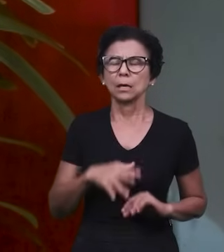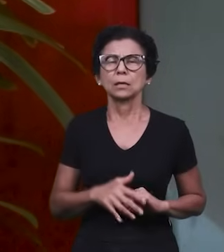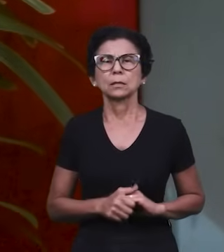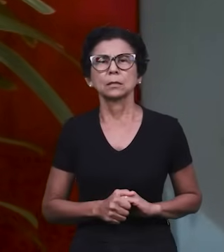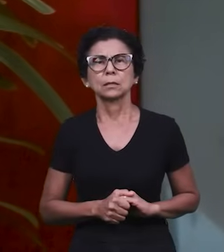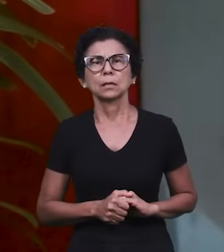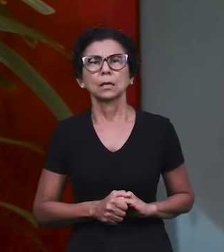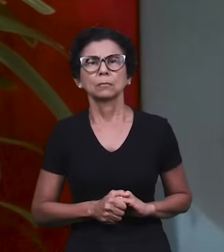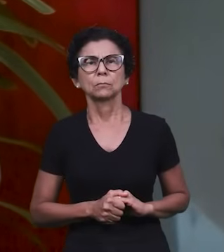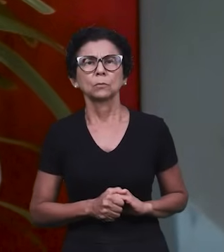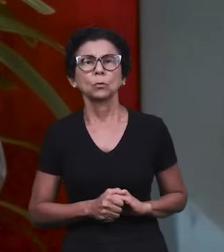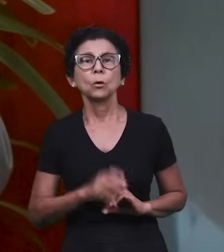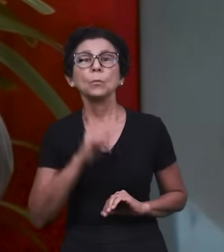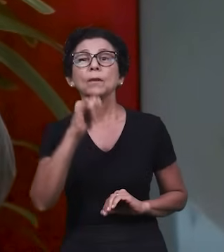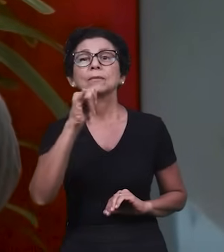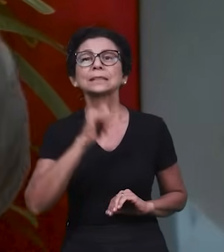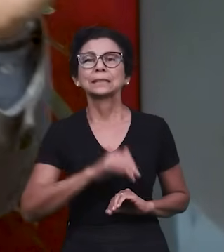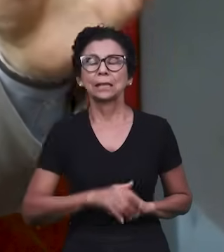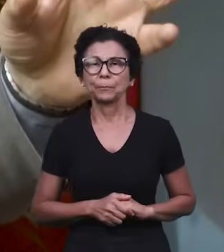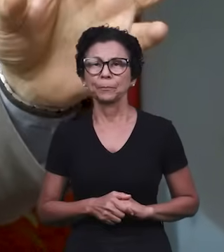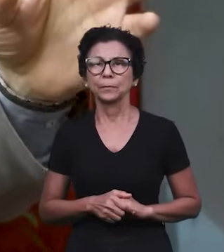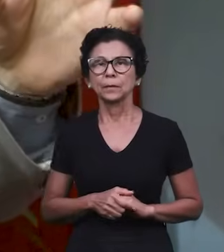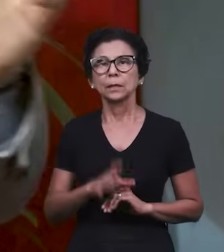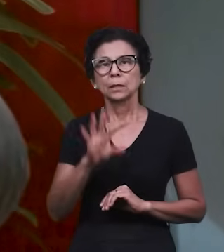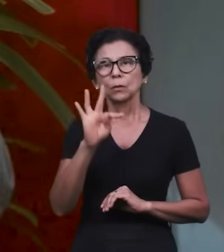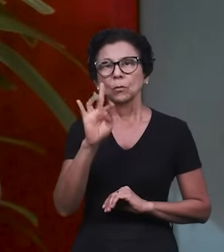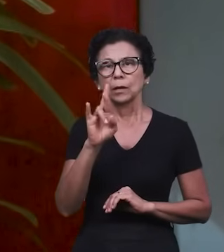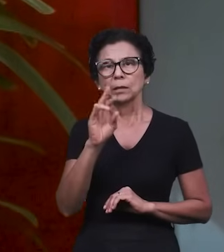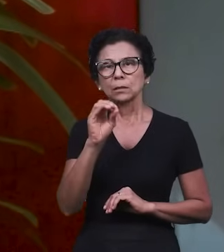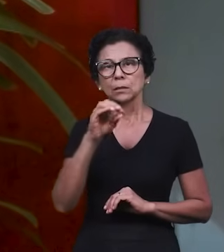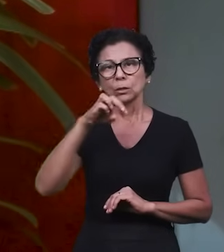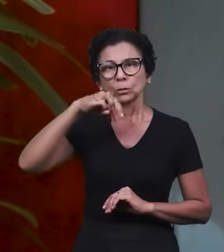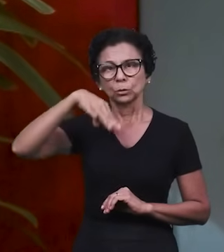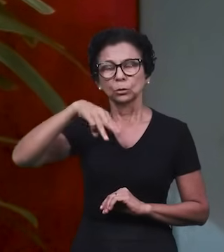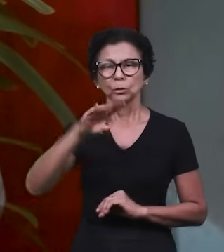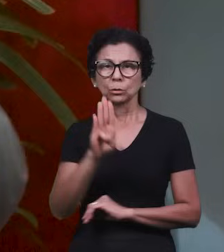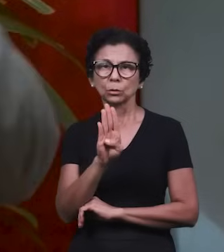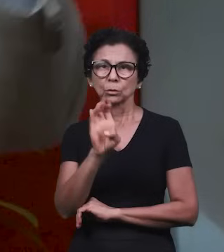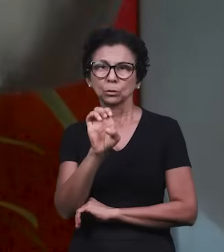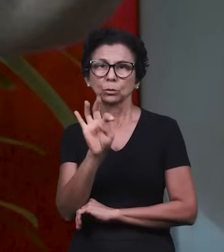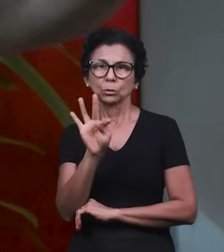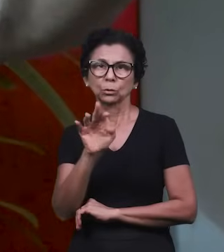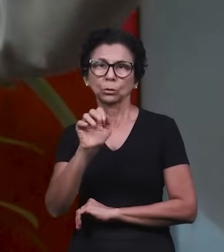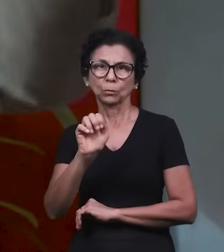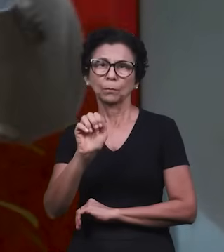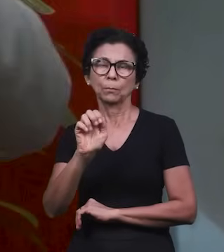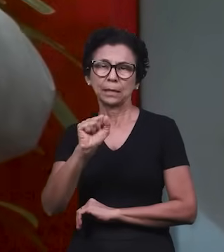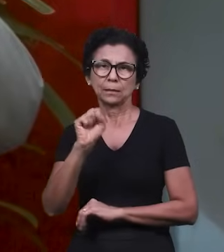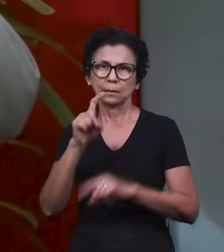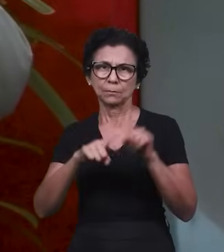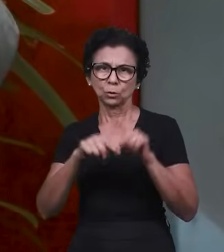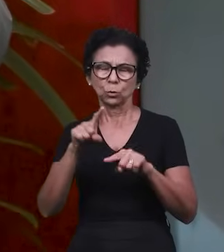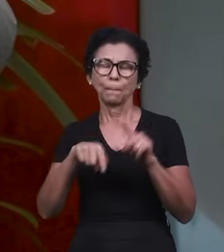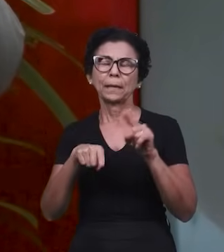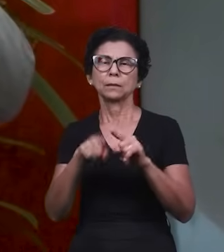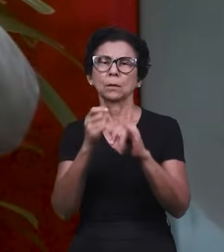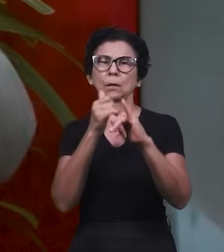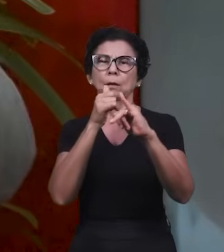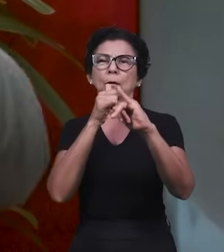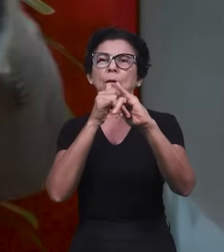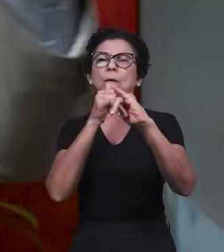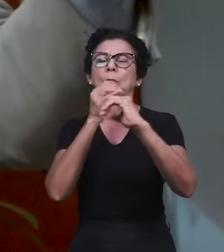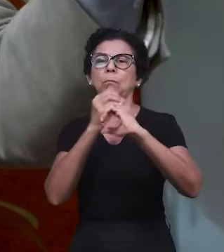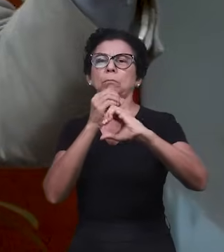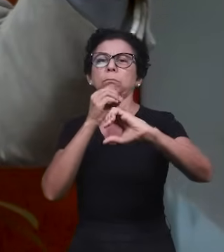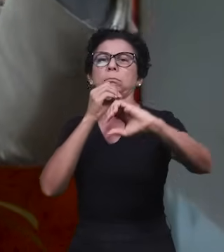daqui a pouquinho, era através de toques de trombetas. Havia as pessoas que ficavam posicionadas nos